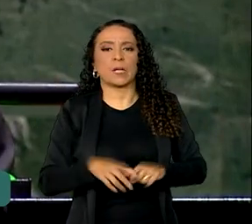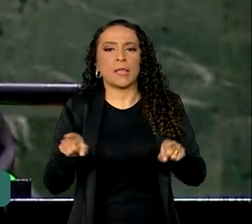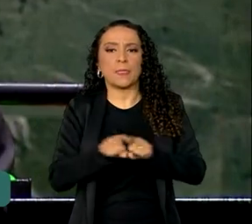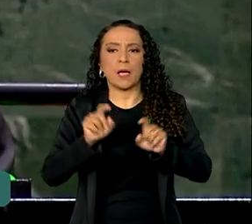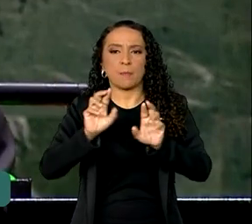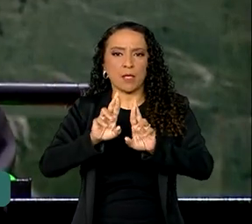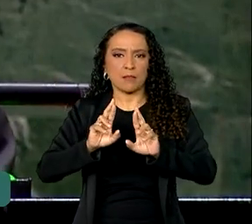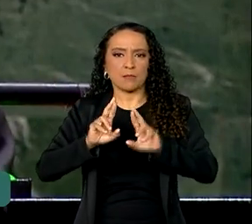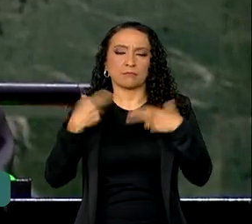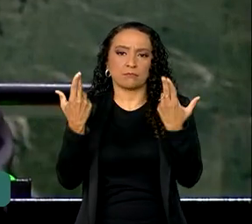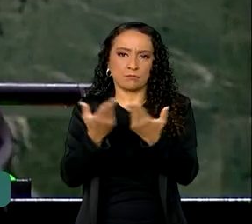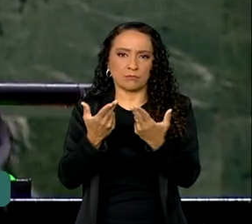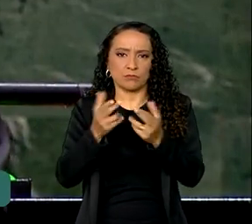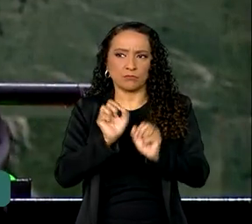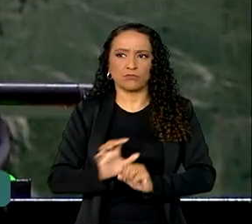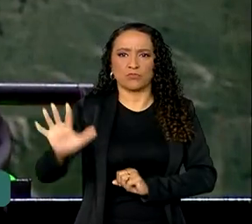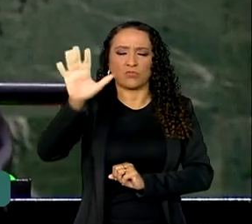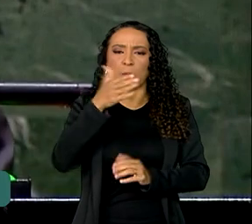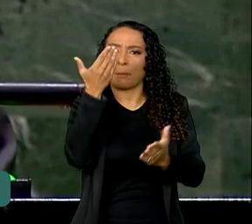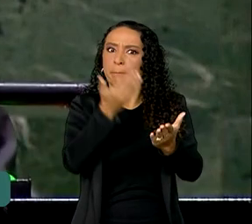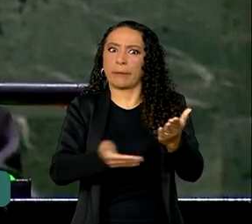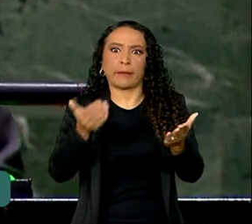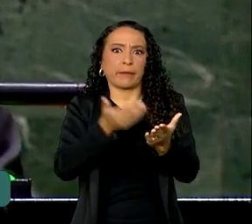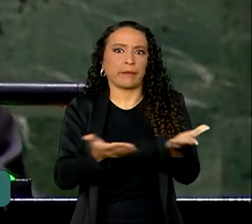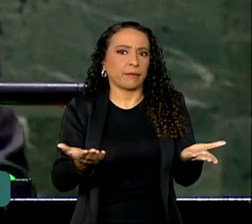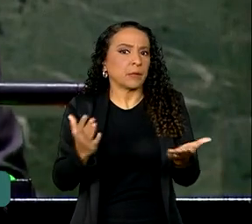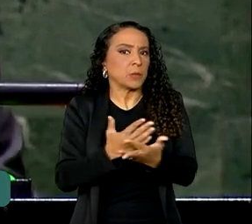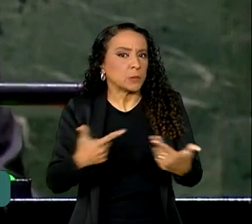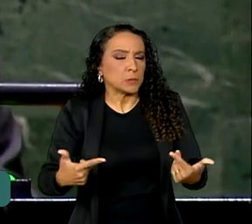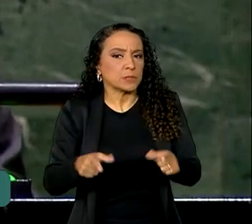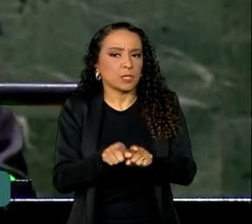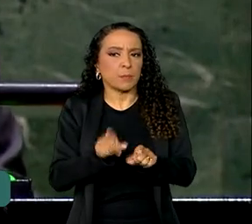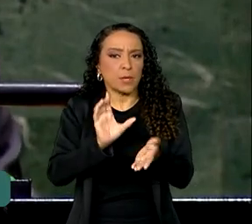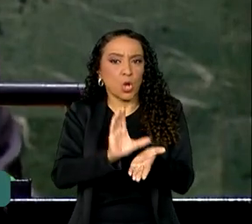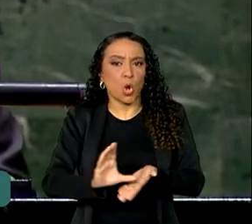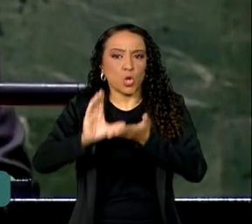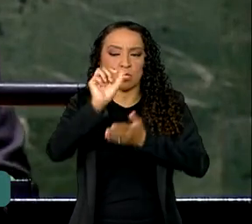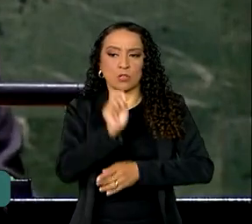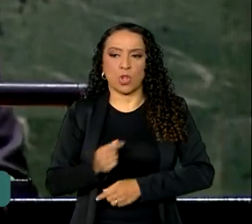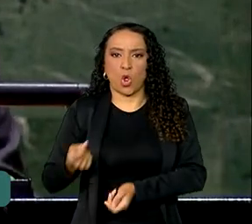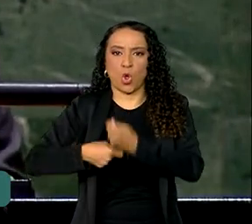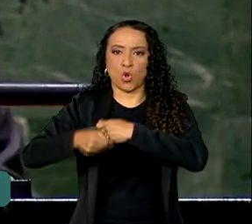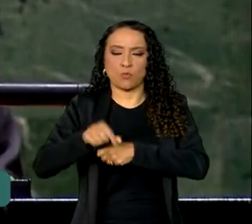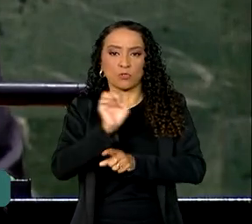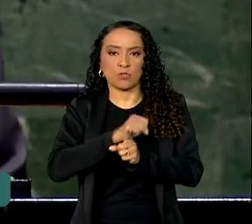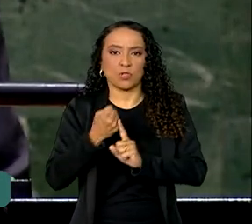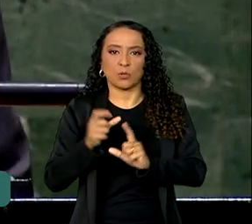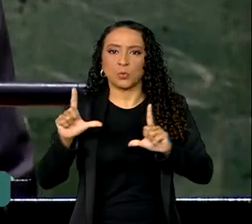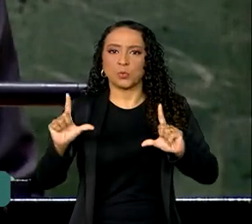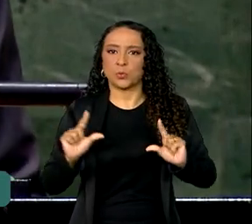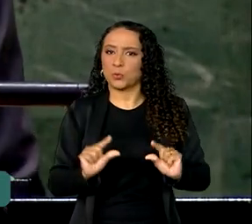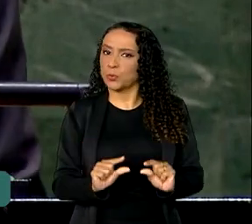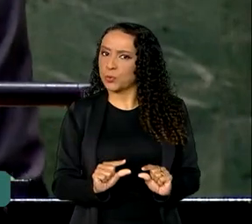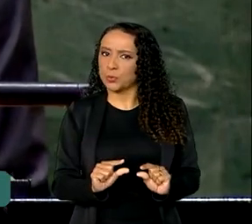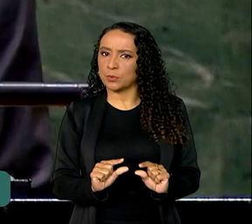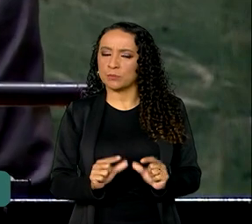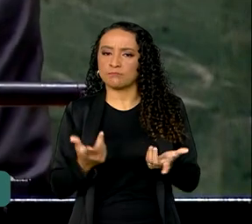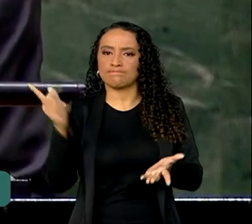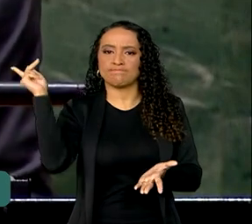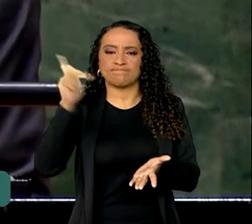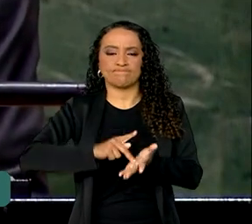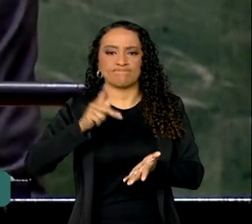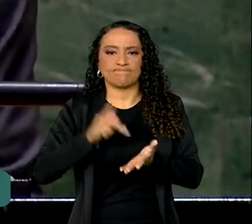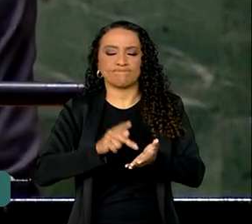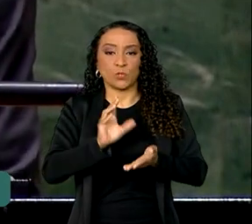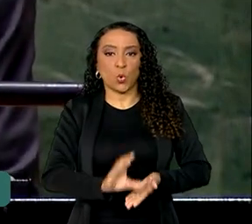Assembleia Geral perdeu sua vitalidade e o Conselho Econômico e Social foi esvaziado. A legitimidade